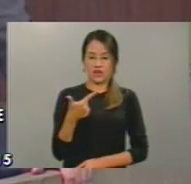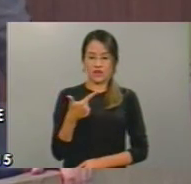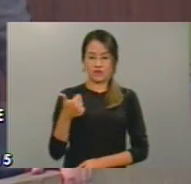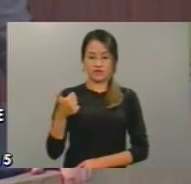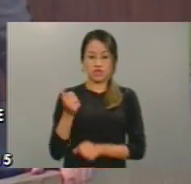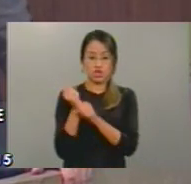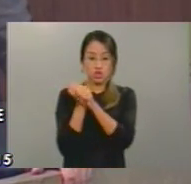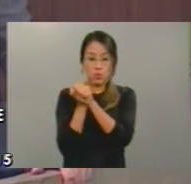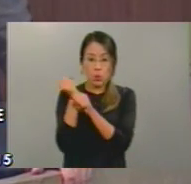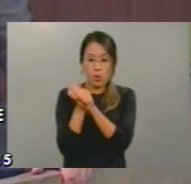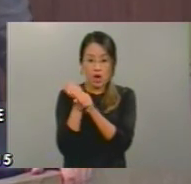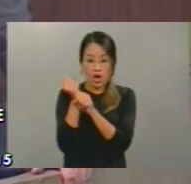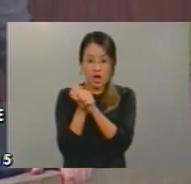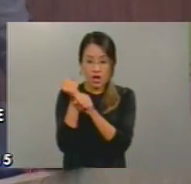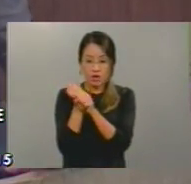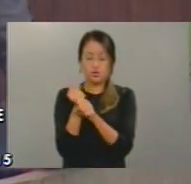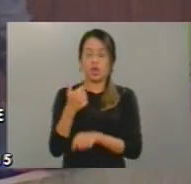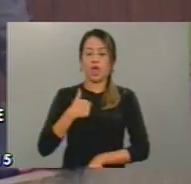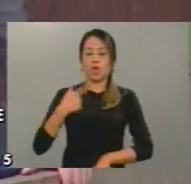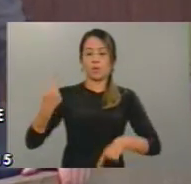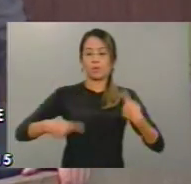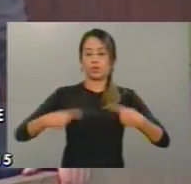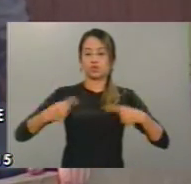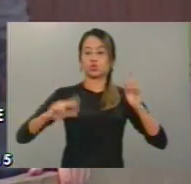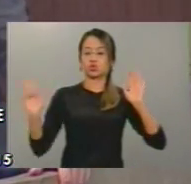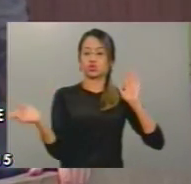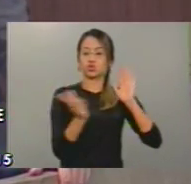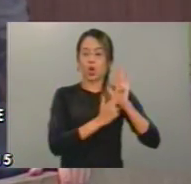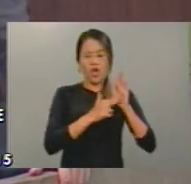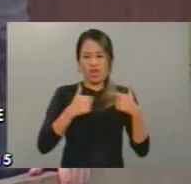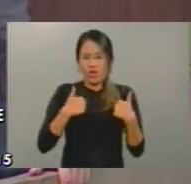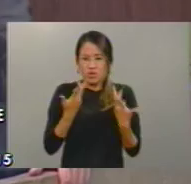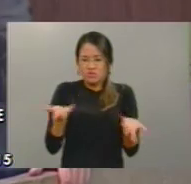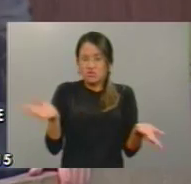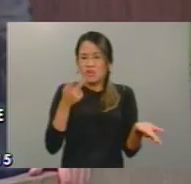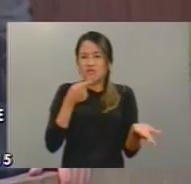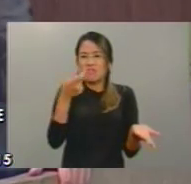anos. Quando eu digo aqui, eu não falo de forma